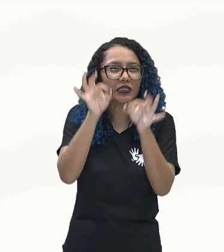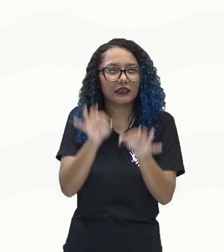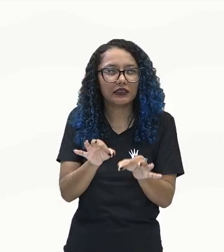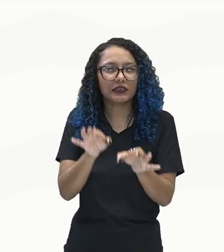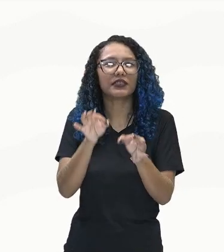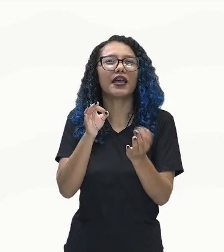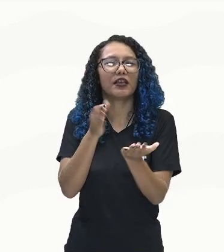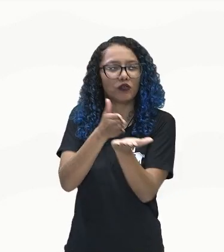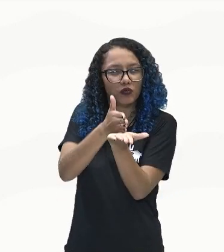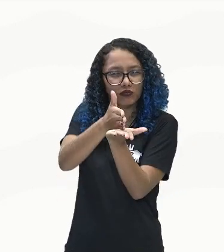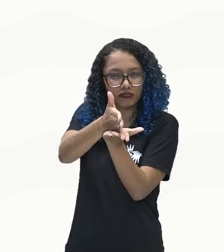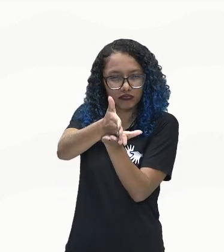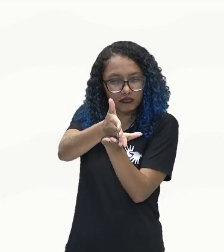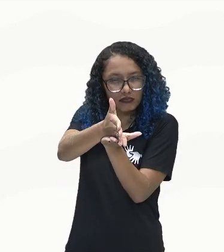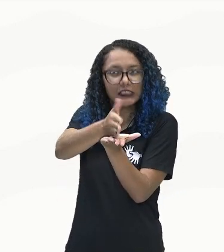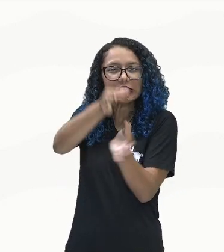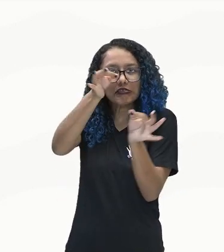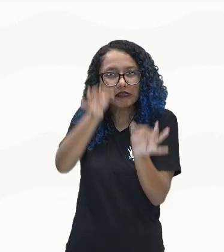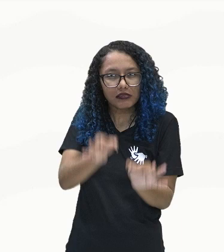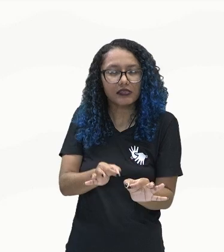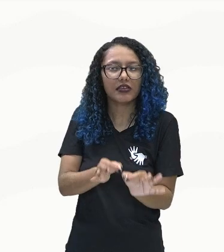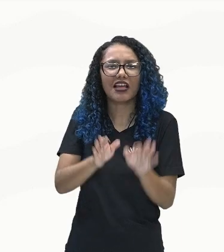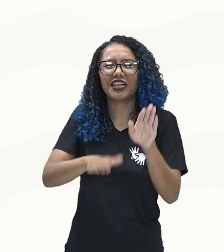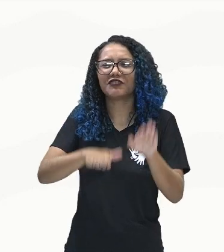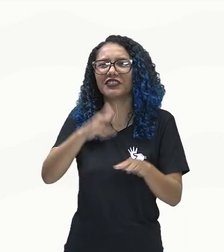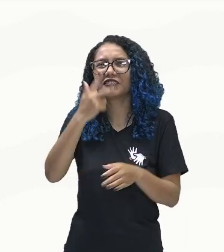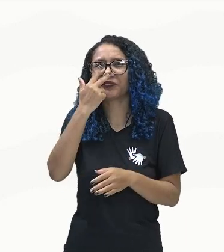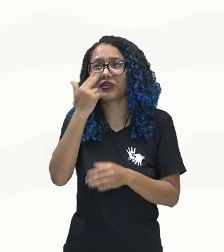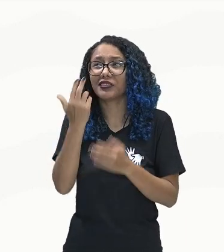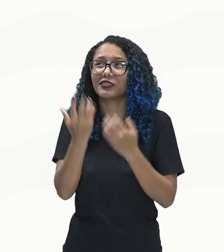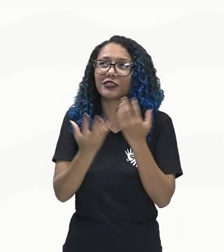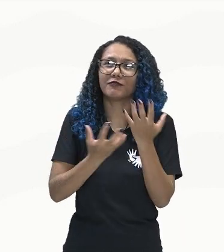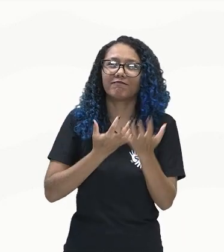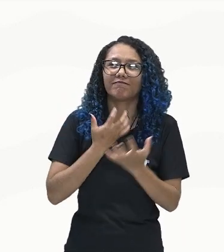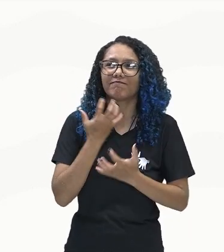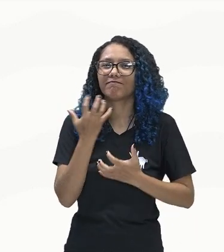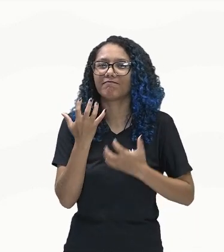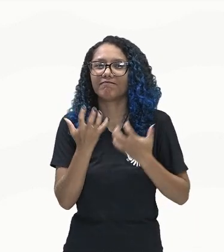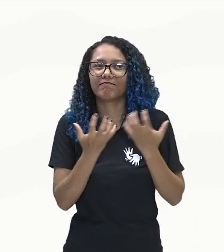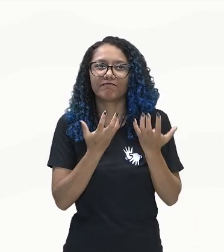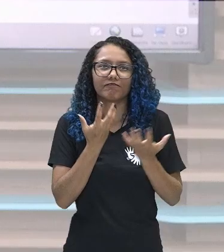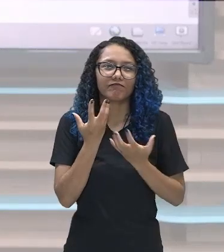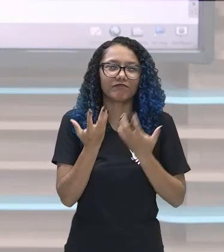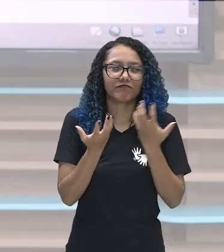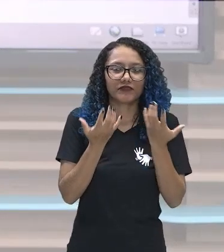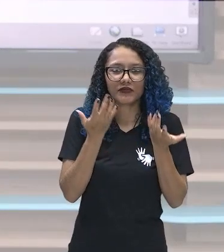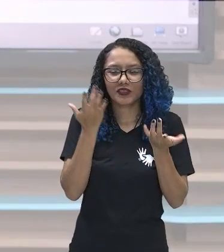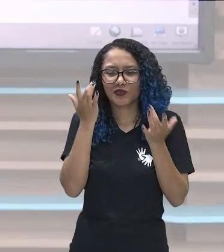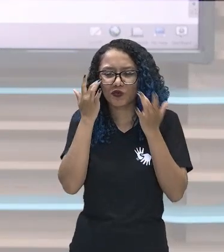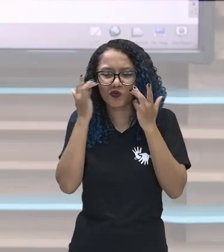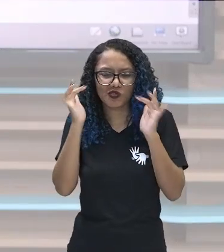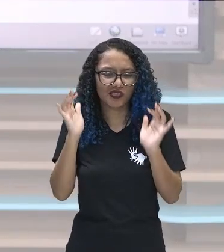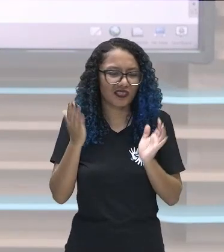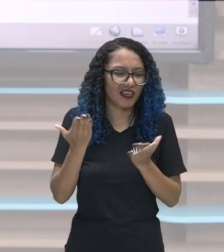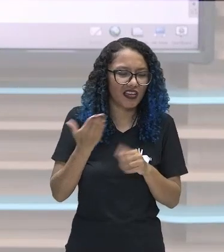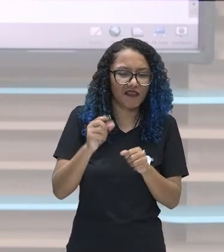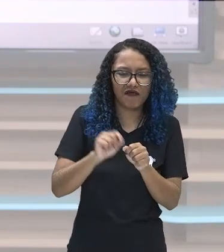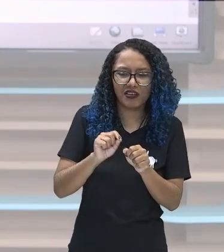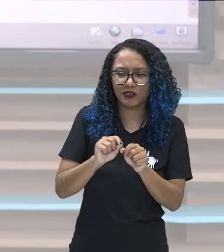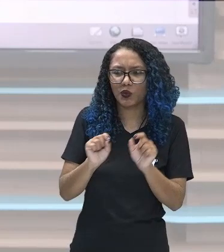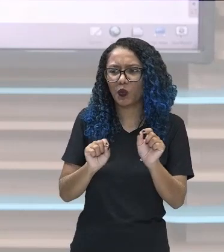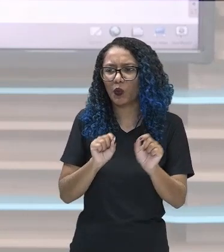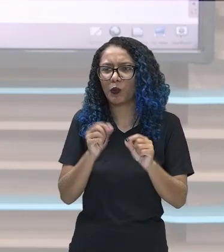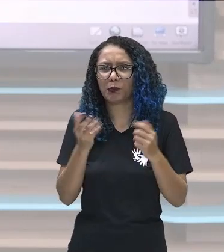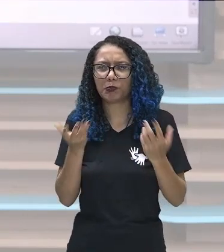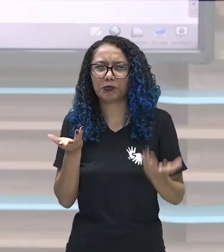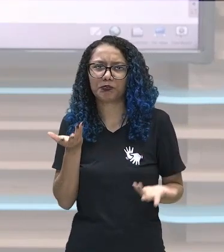realmente, parece que está perdido, né? Estou perdido, não sei o que eu faço,